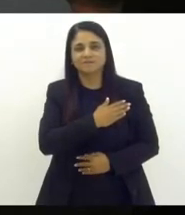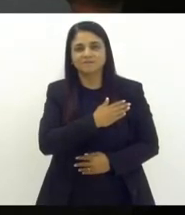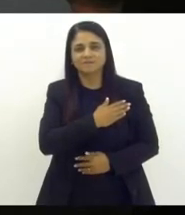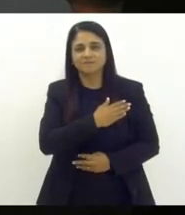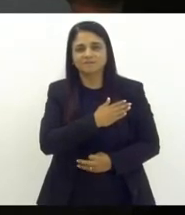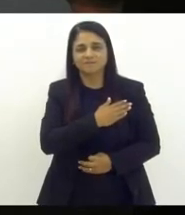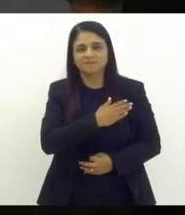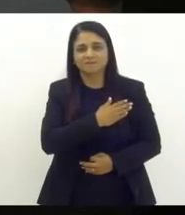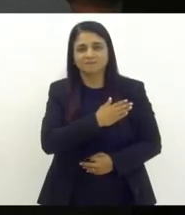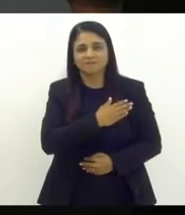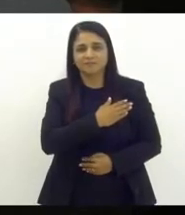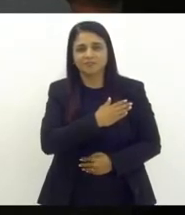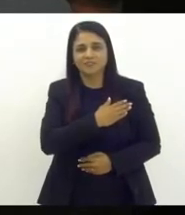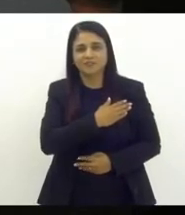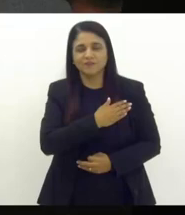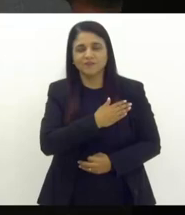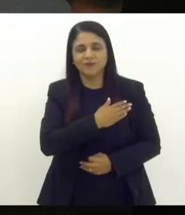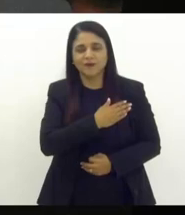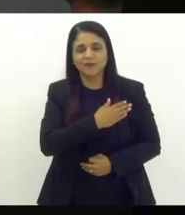Brasil